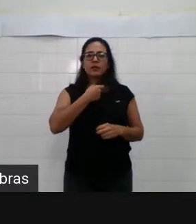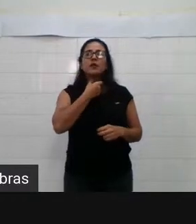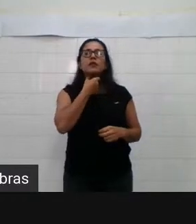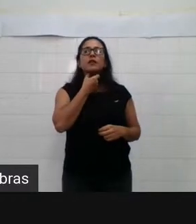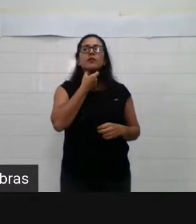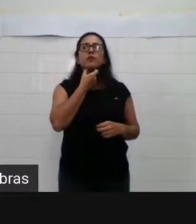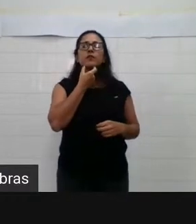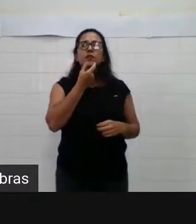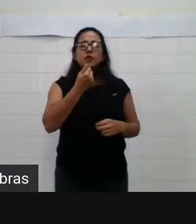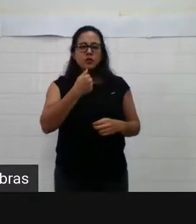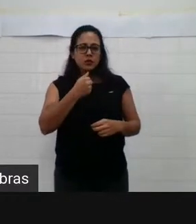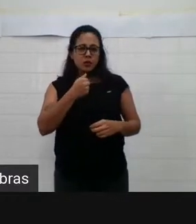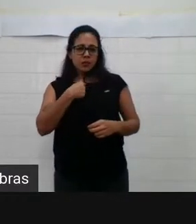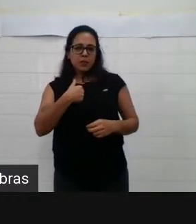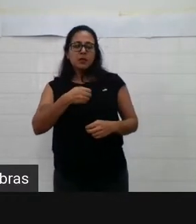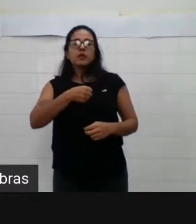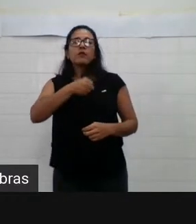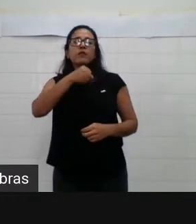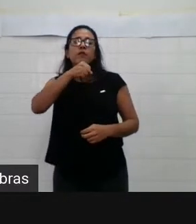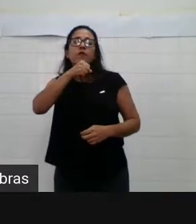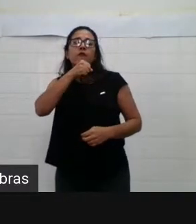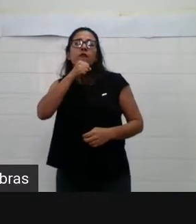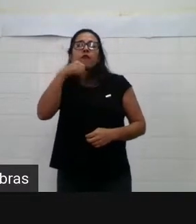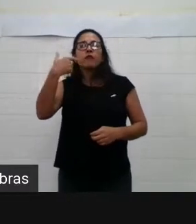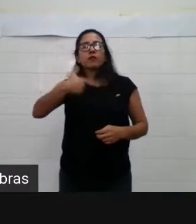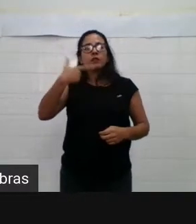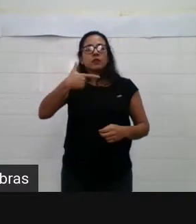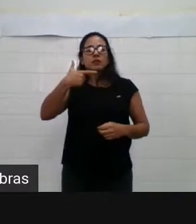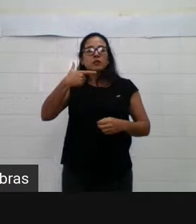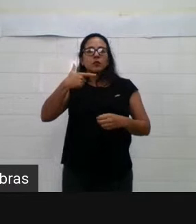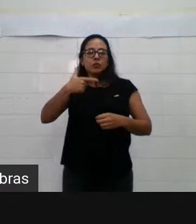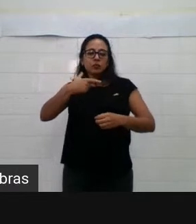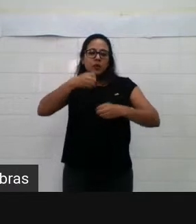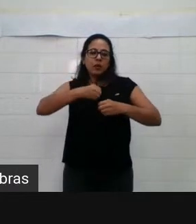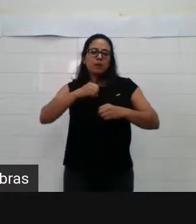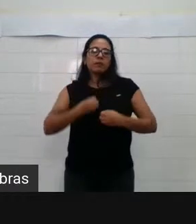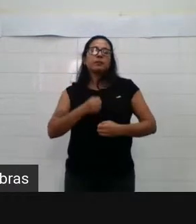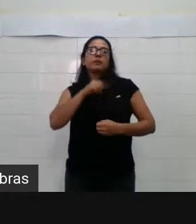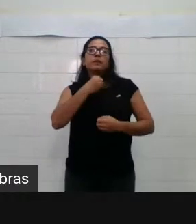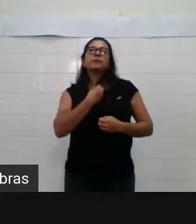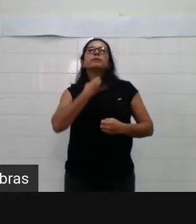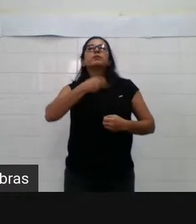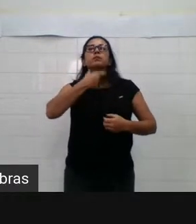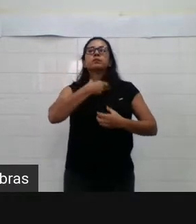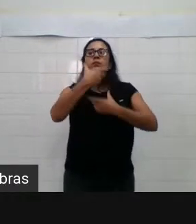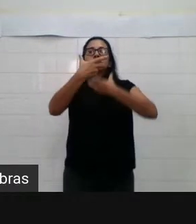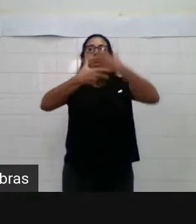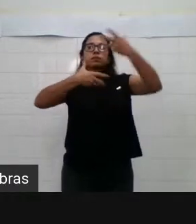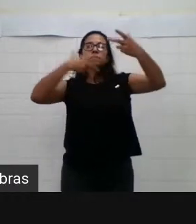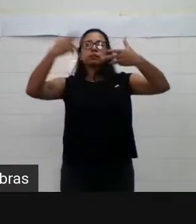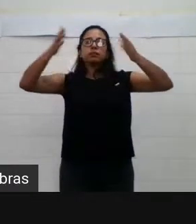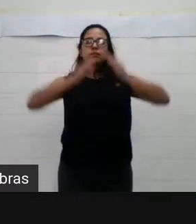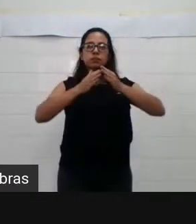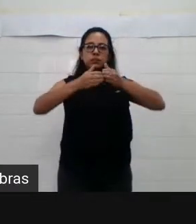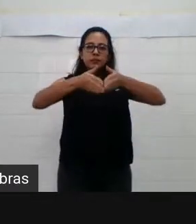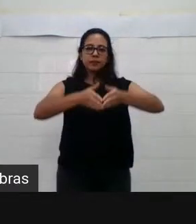minha bisavó ecoou criança nos porões do navio.